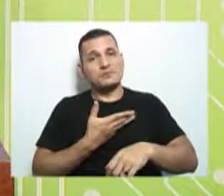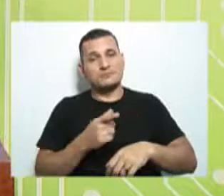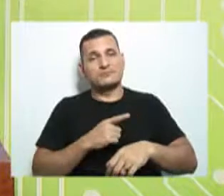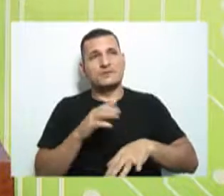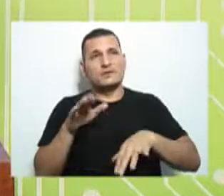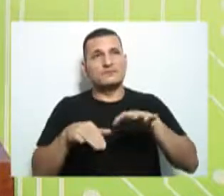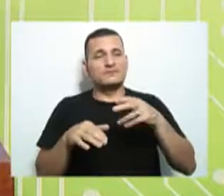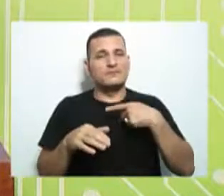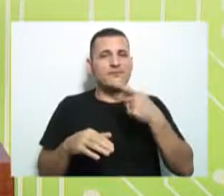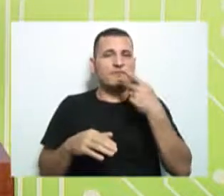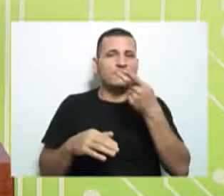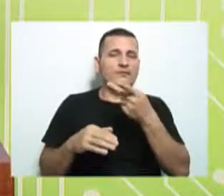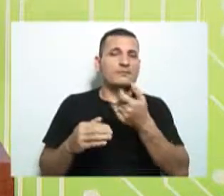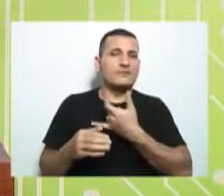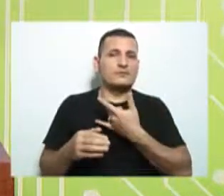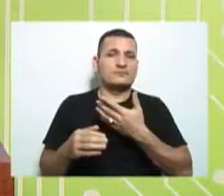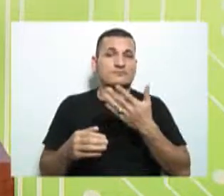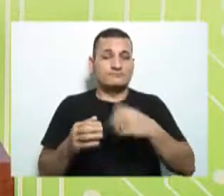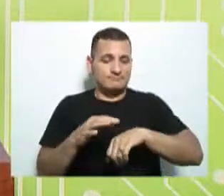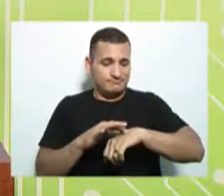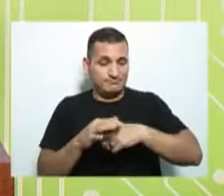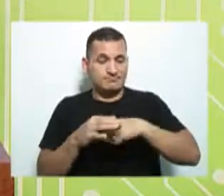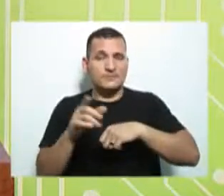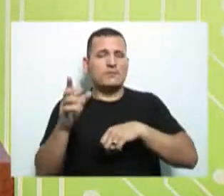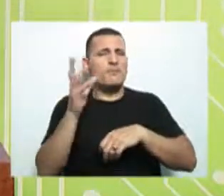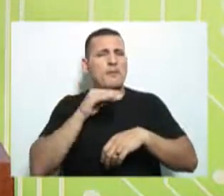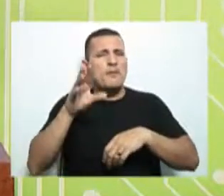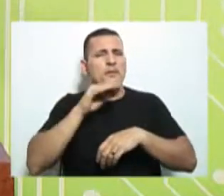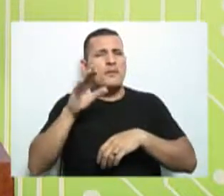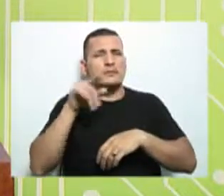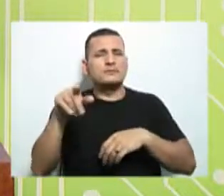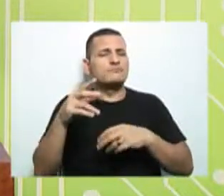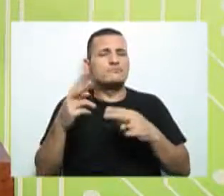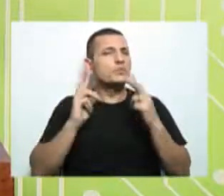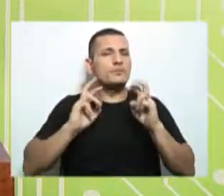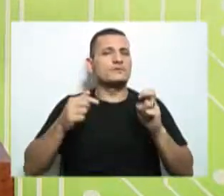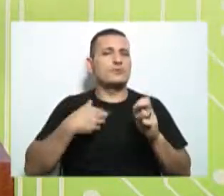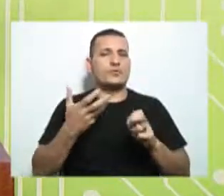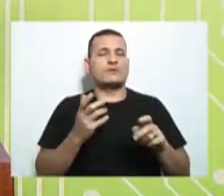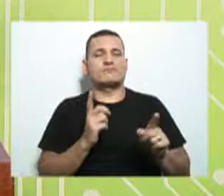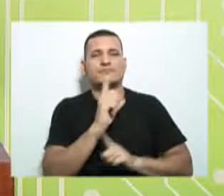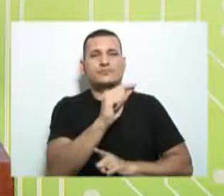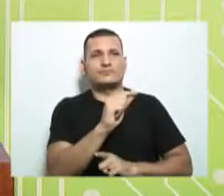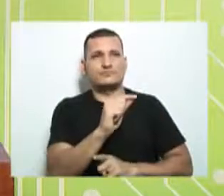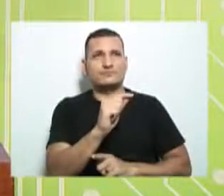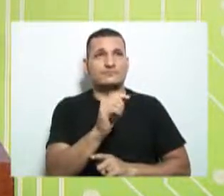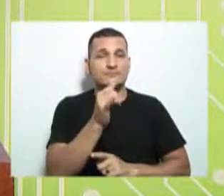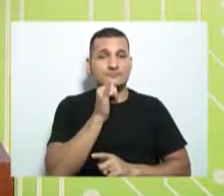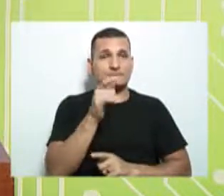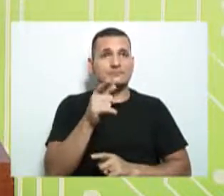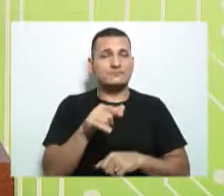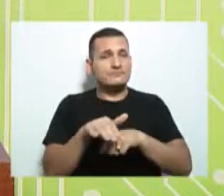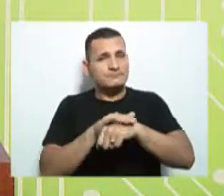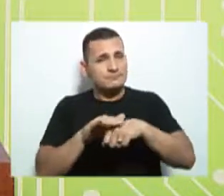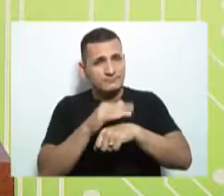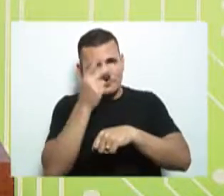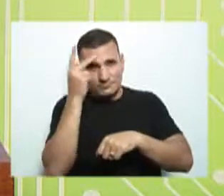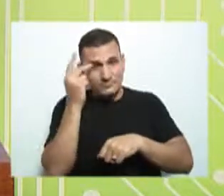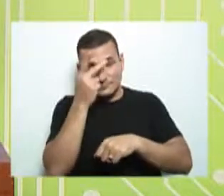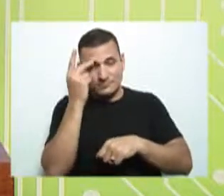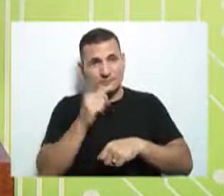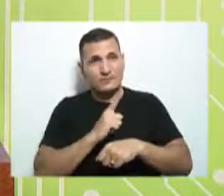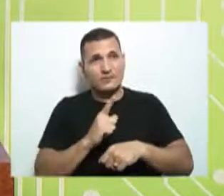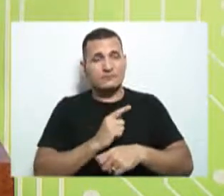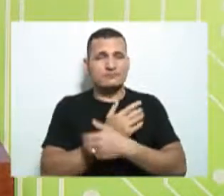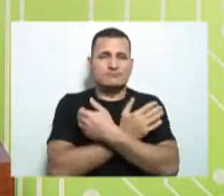embora e tal, e ele fica lá conversando e não verifica que eu tô querendo ir embora. Você tá conversando com uma pessoa e ela tá de braço cruzado.